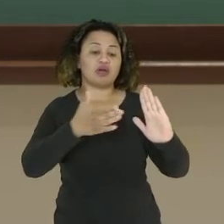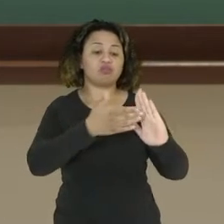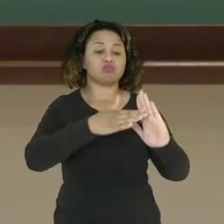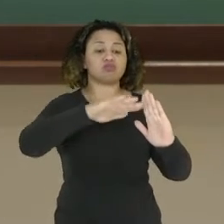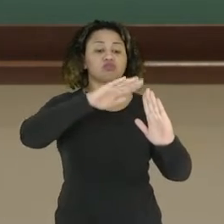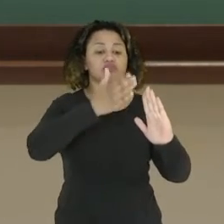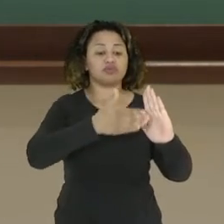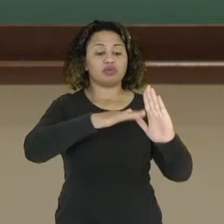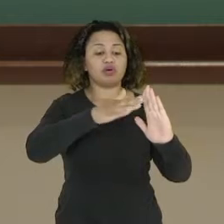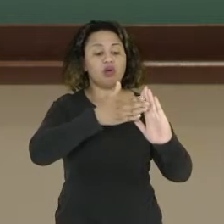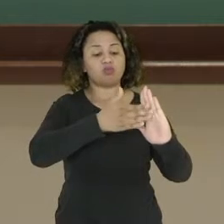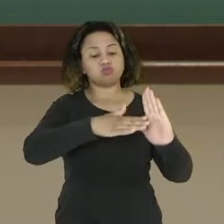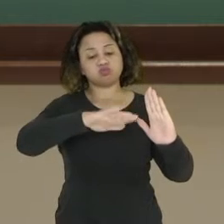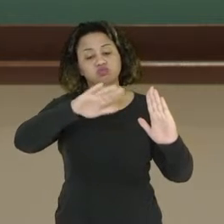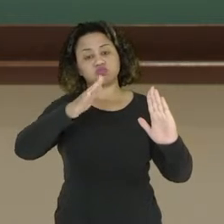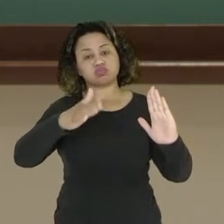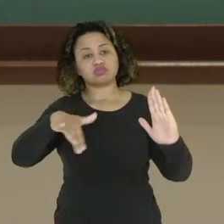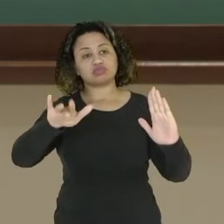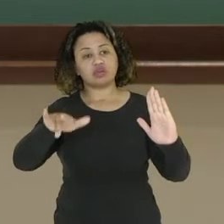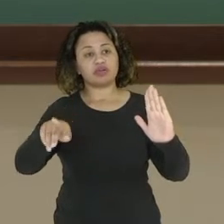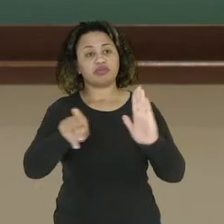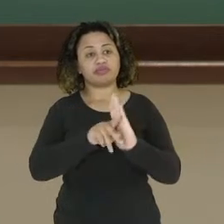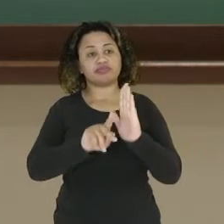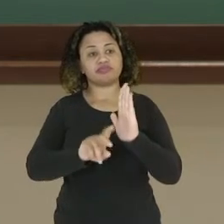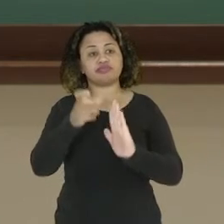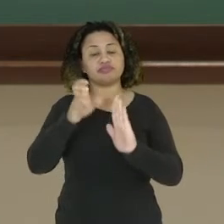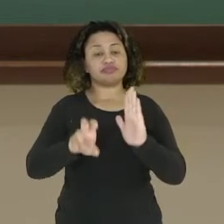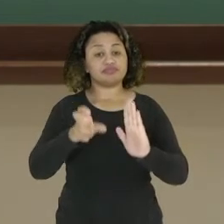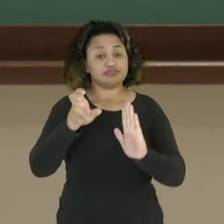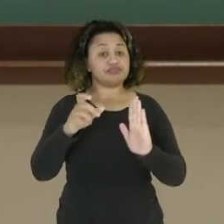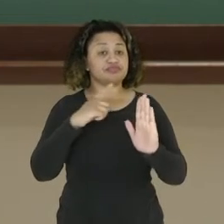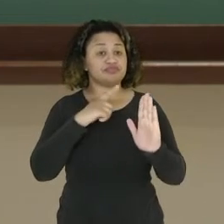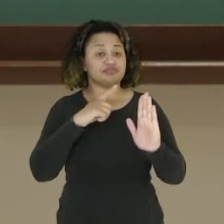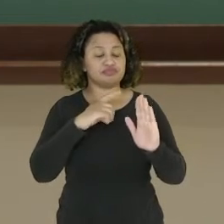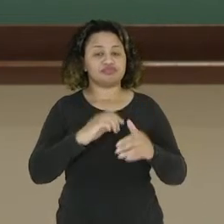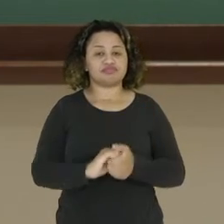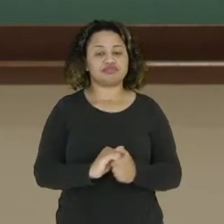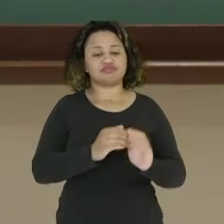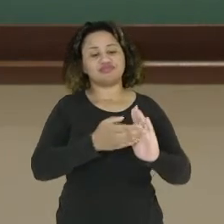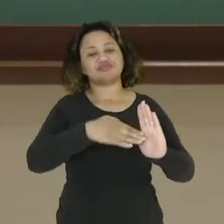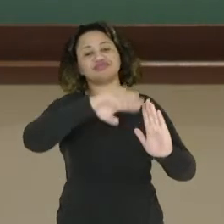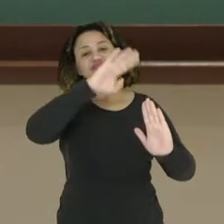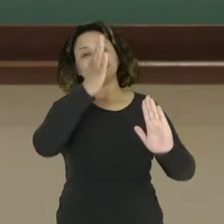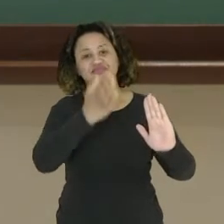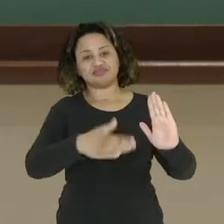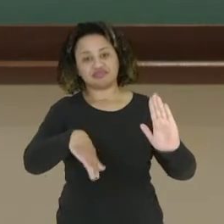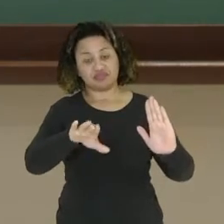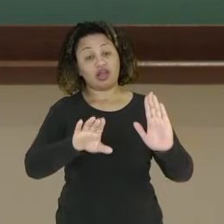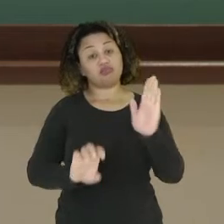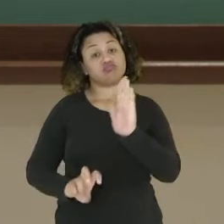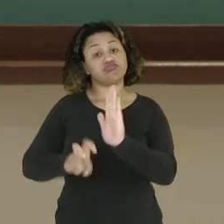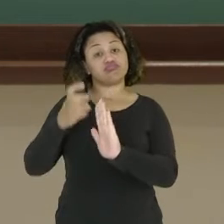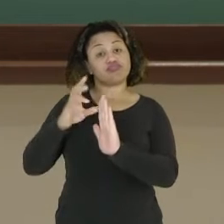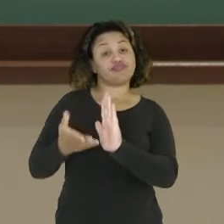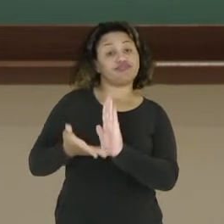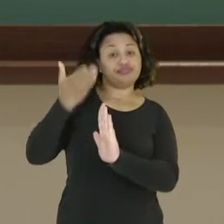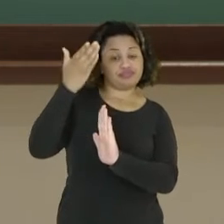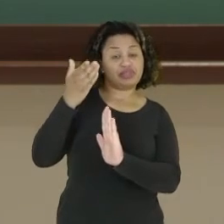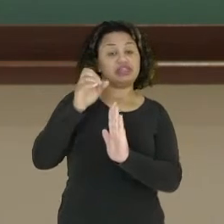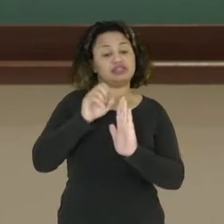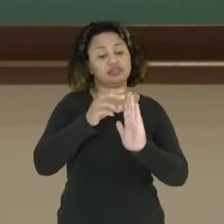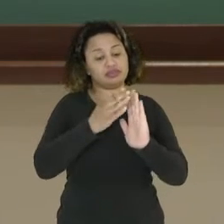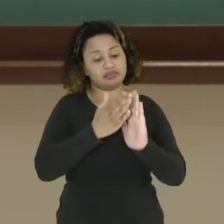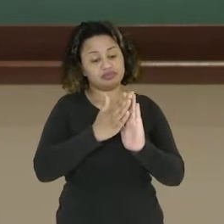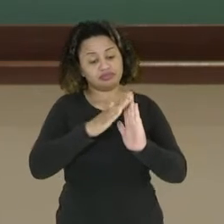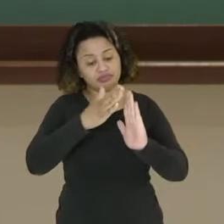com a energia de uma onda. Grande amplitude, grande energia. Baixa amplitude, baixa energia.